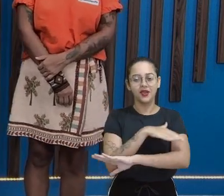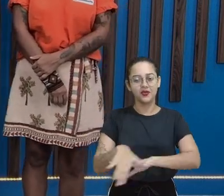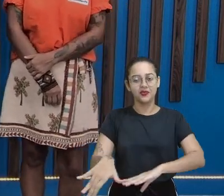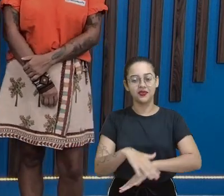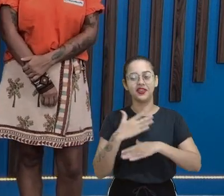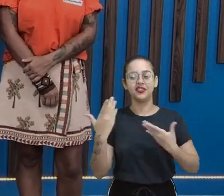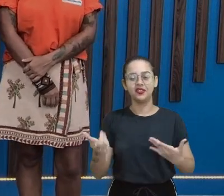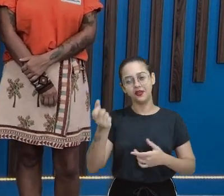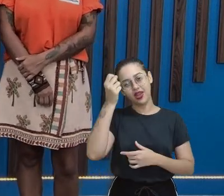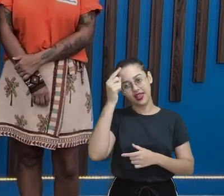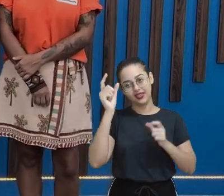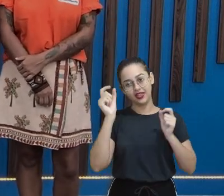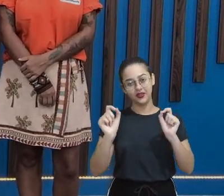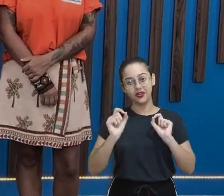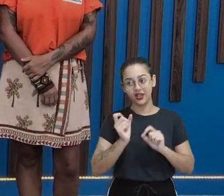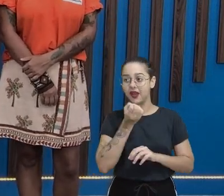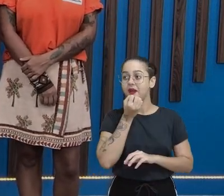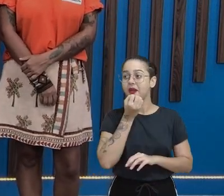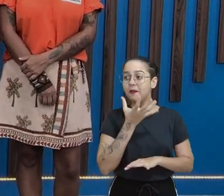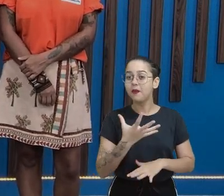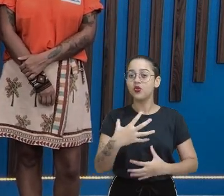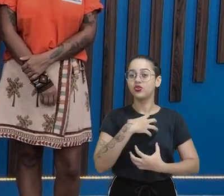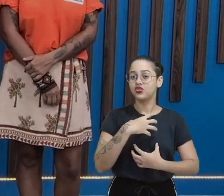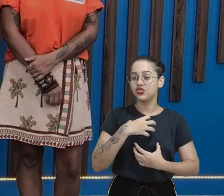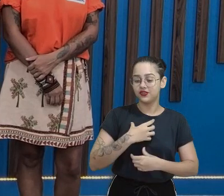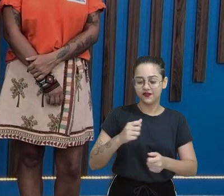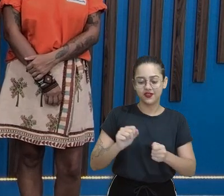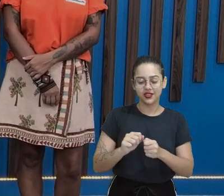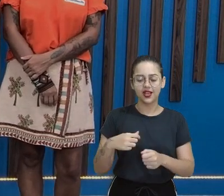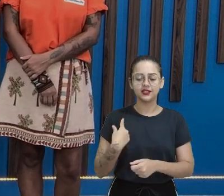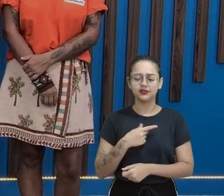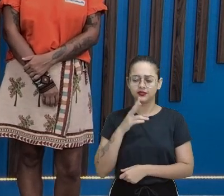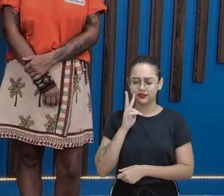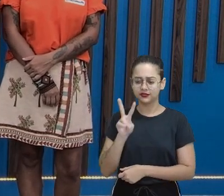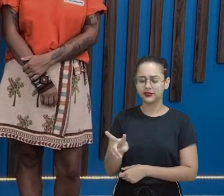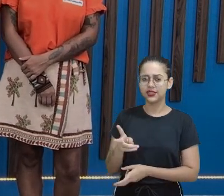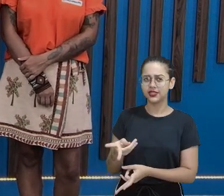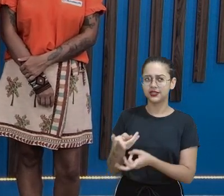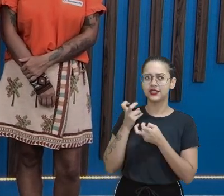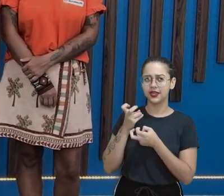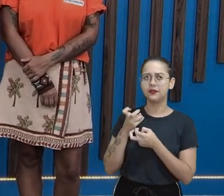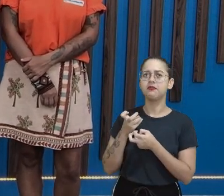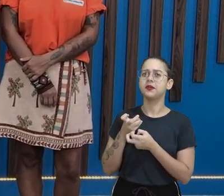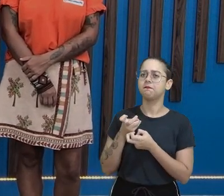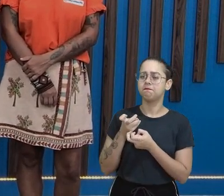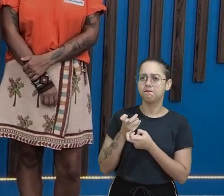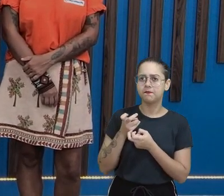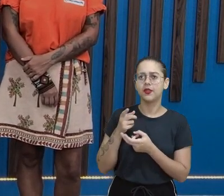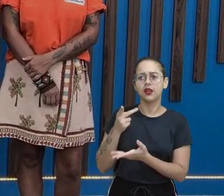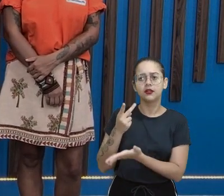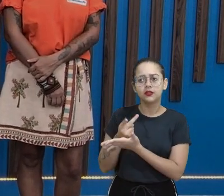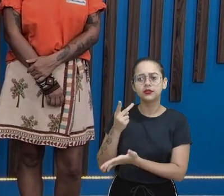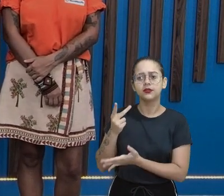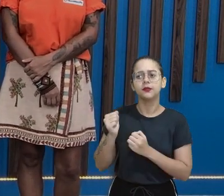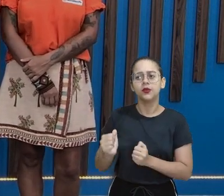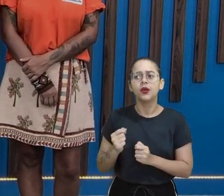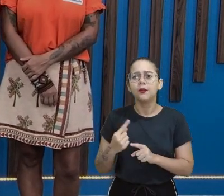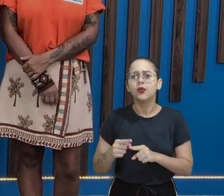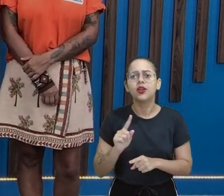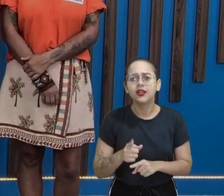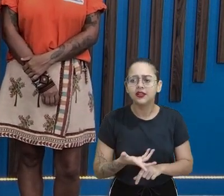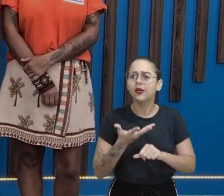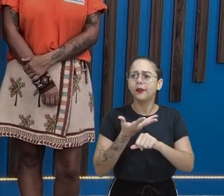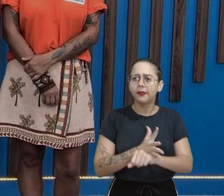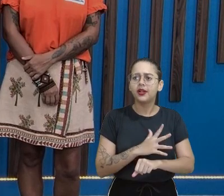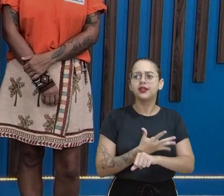sobre justamente as boas formas de executar, que a gente olha assim e visualiza aquilo acontecendo, por que não